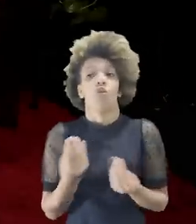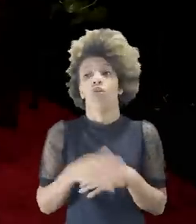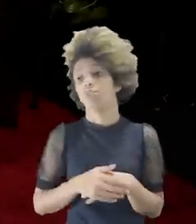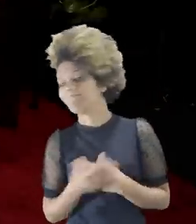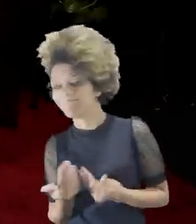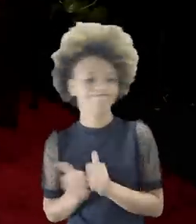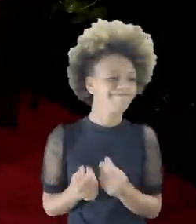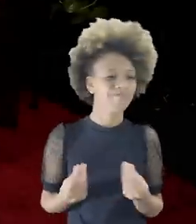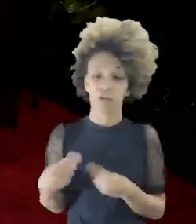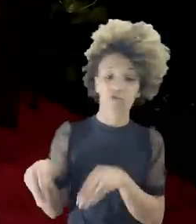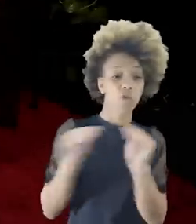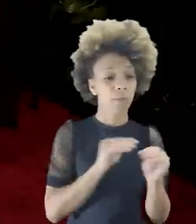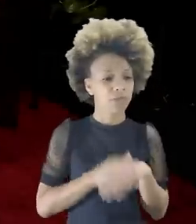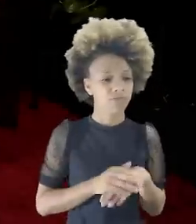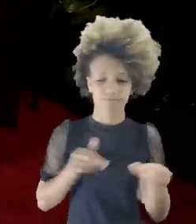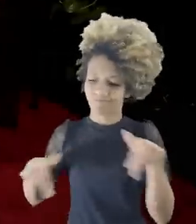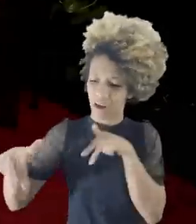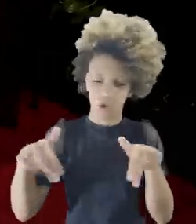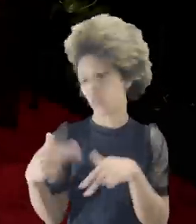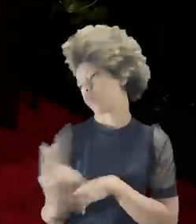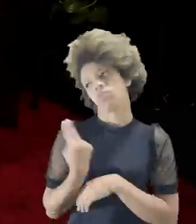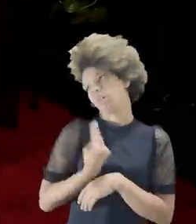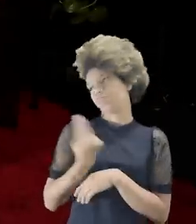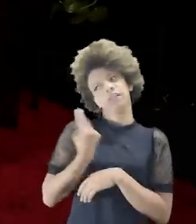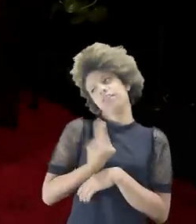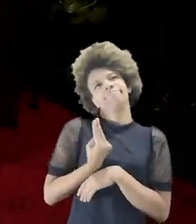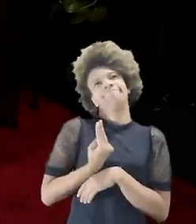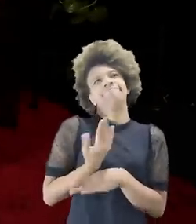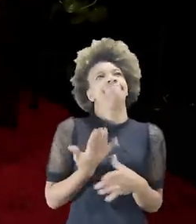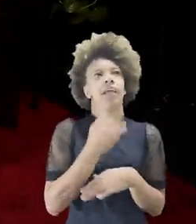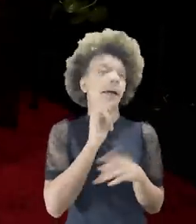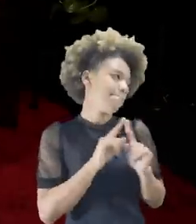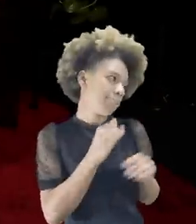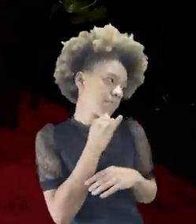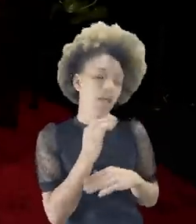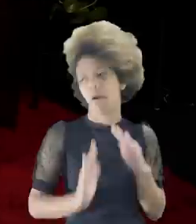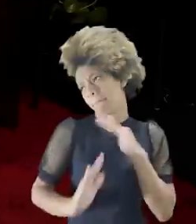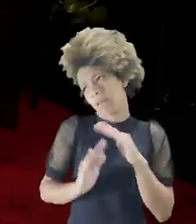fala pro fodeu não dá para ser lateral direito não dá no máximo é um